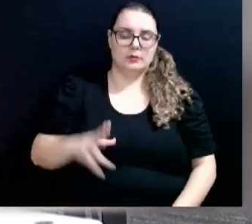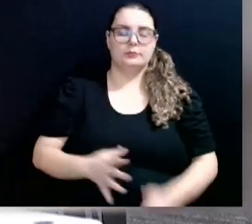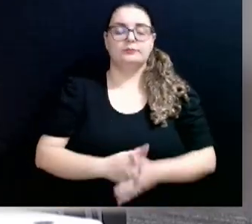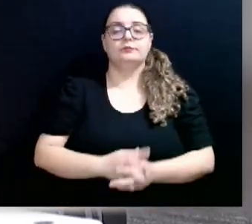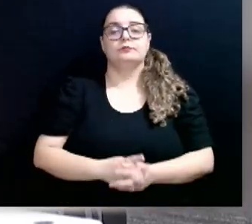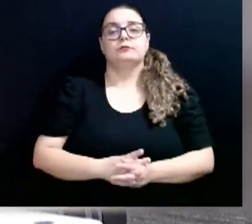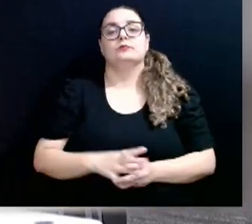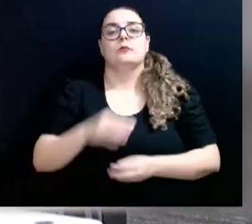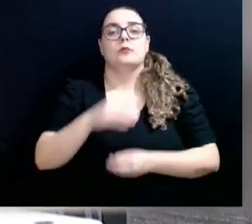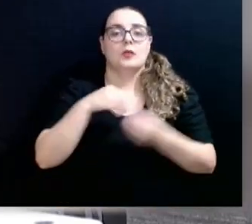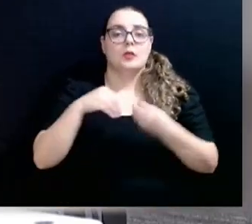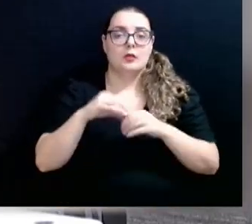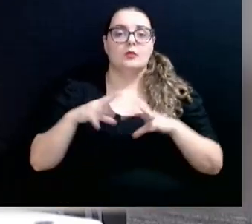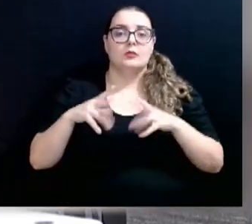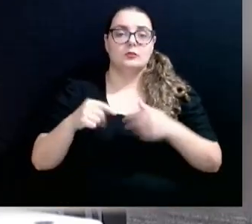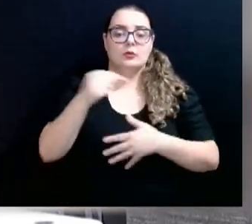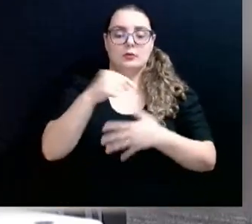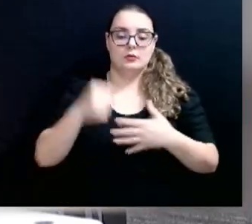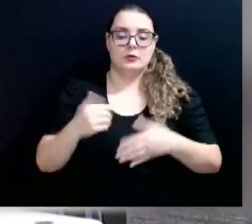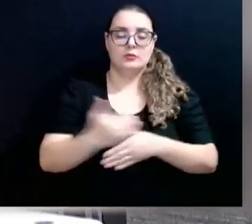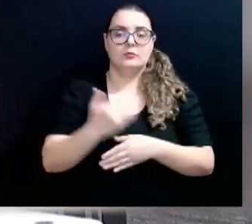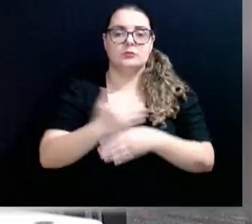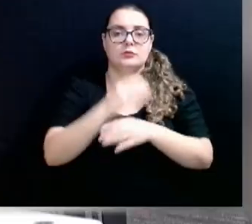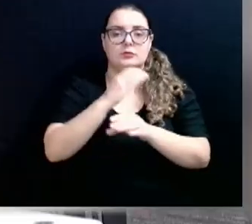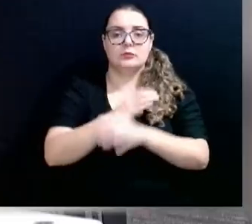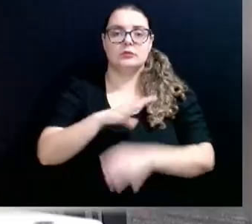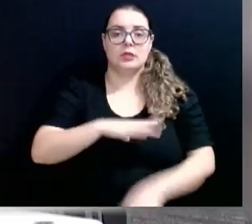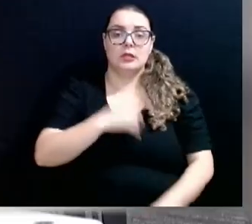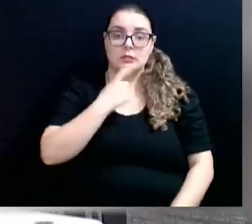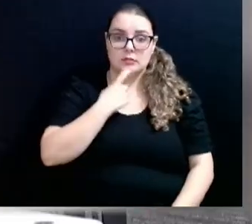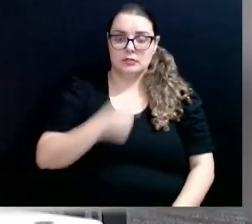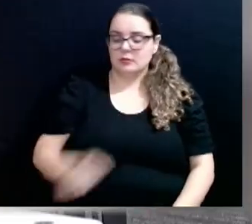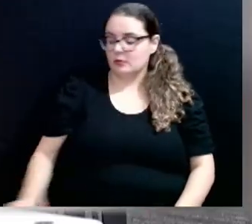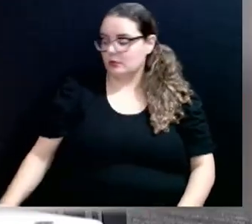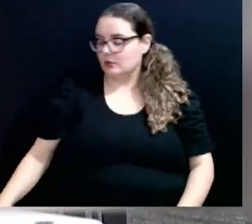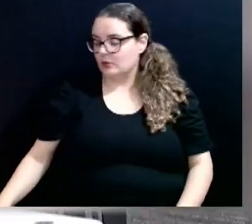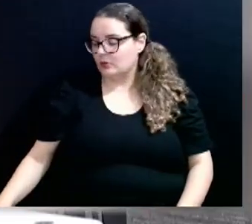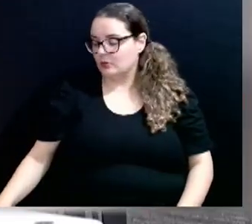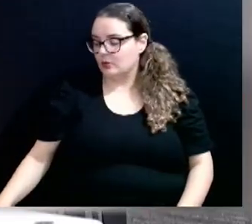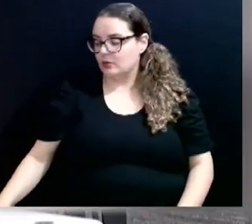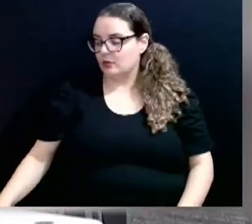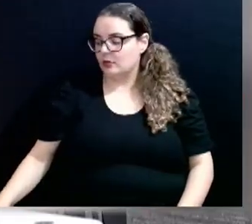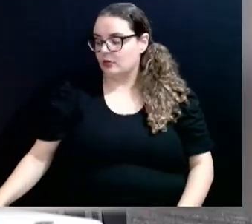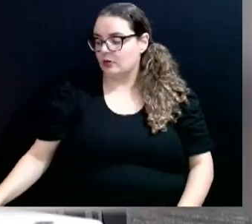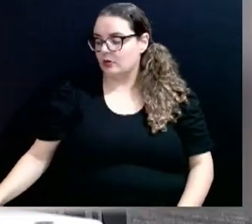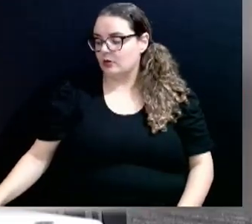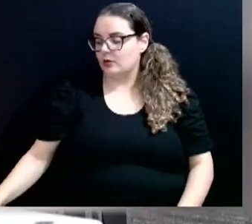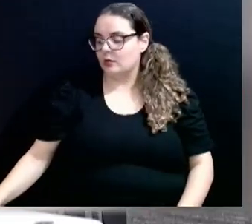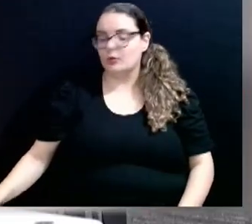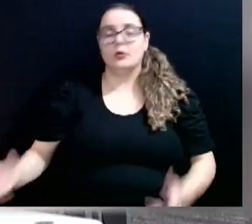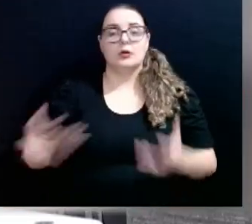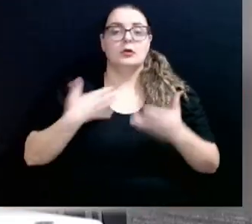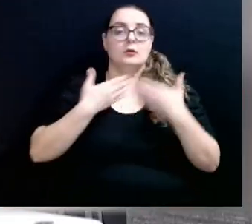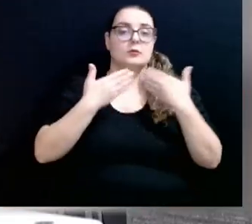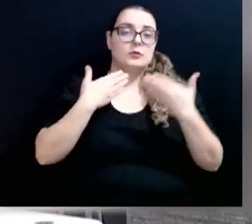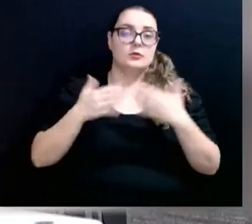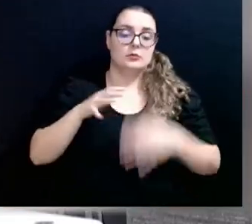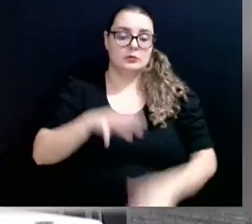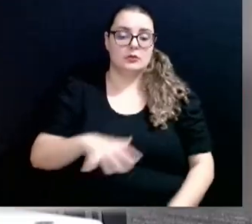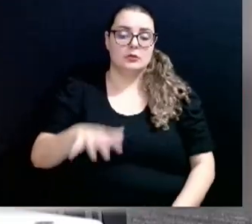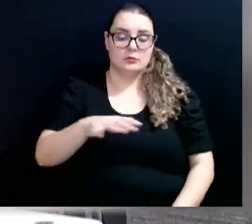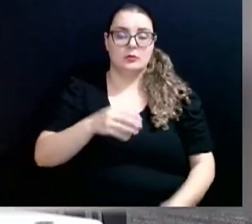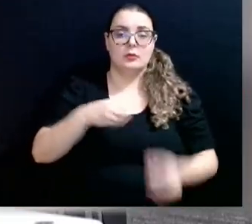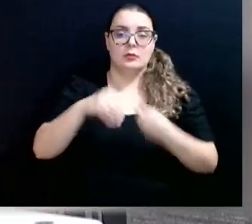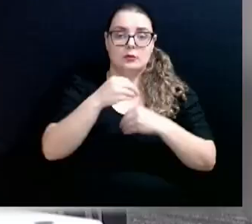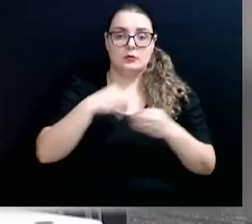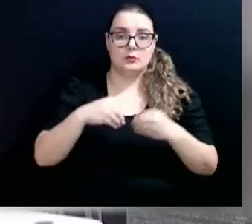toda a questão da construção civil na cidade, a gente por isso quer dialogar com esse setor. Isso envolve também uma questão que está